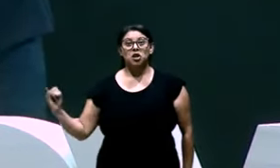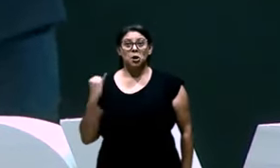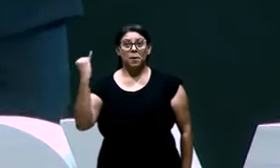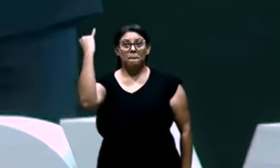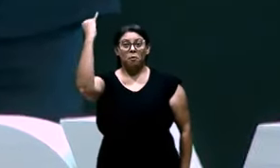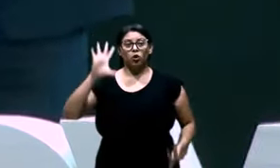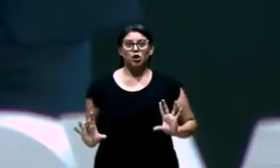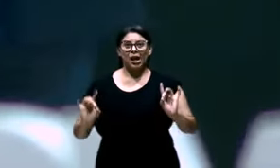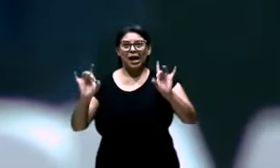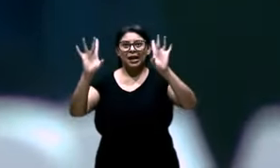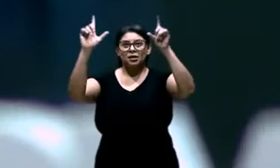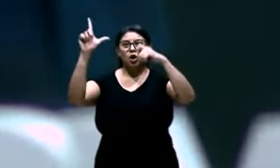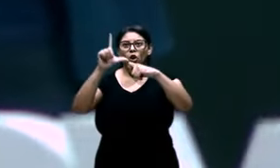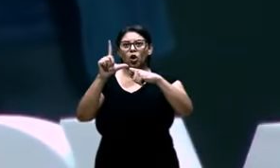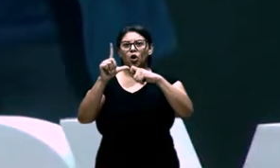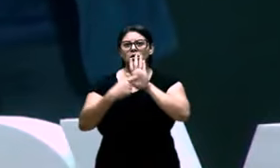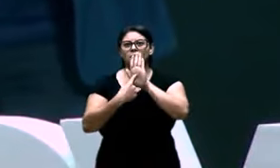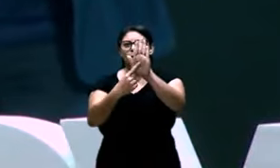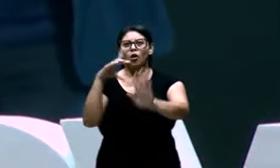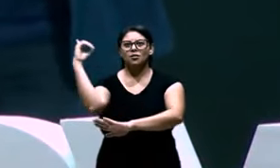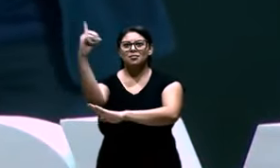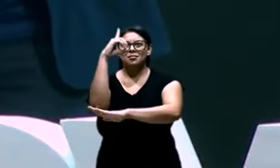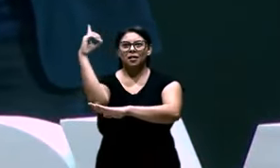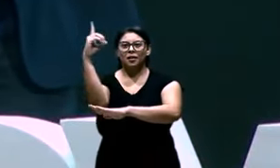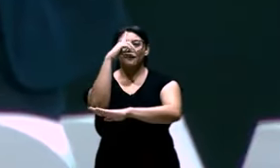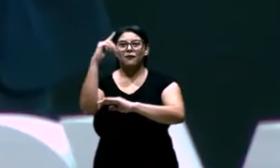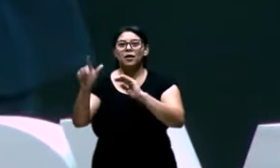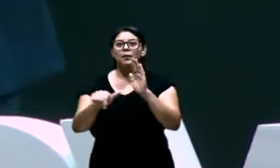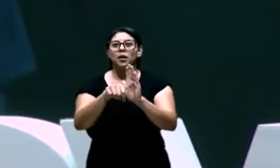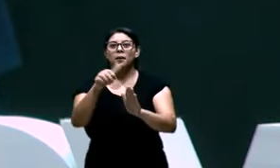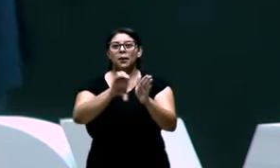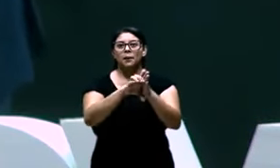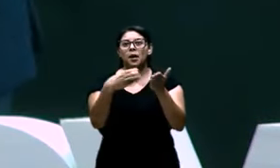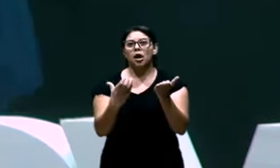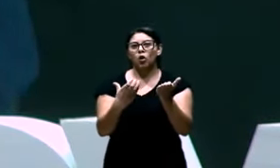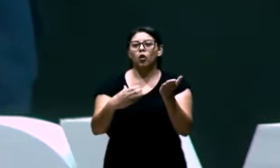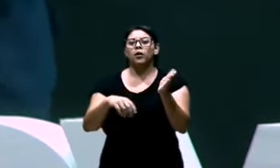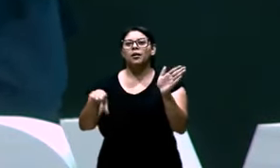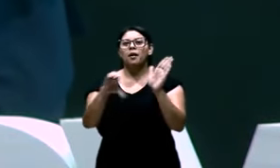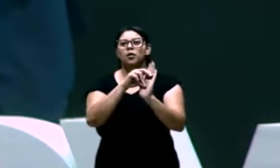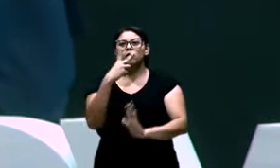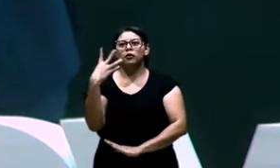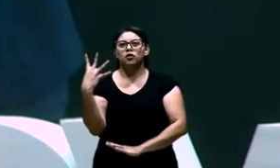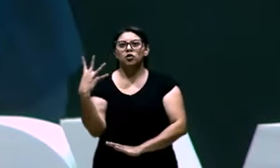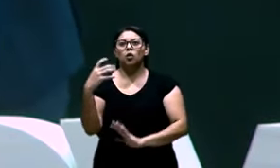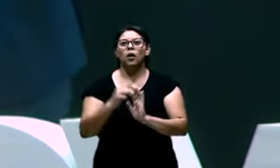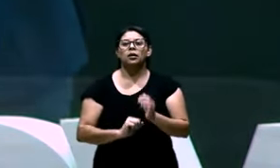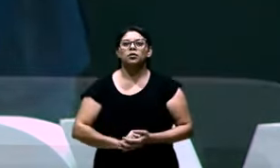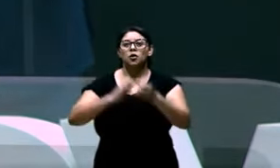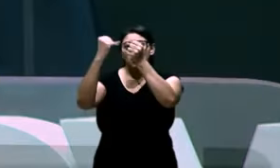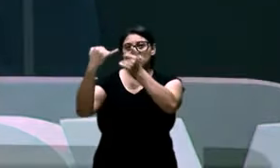nos reporta Davi, 1 Crônicas 24 e 25. Quando Davi chegou em seu